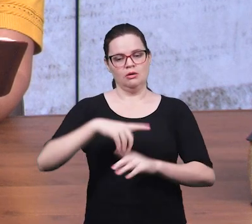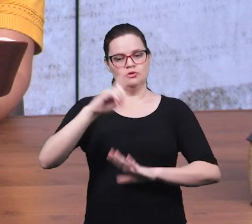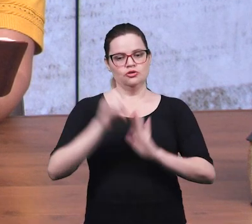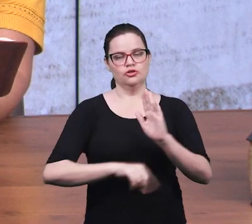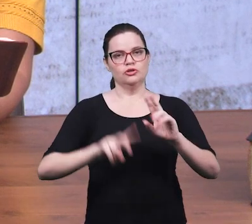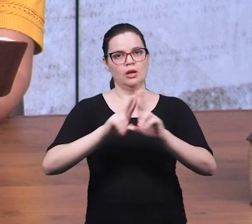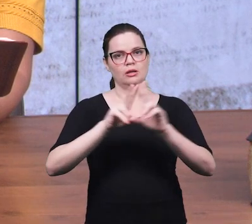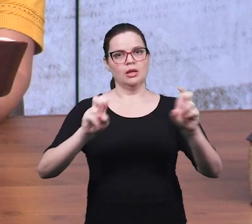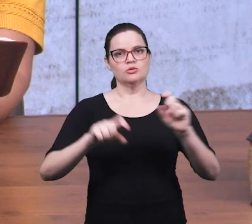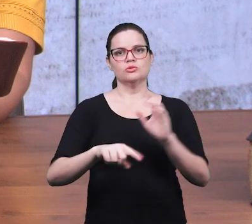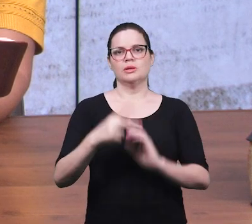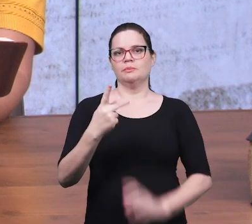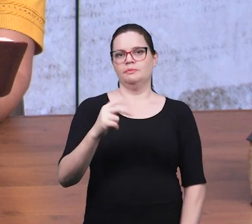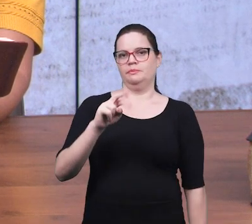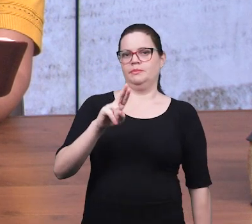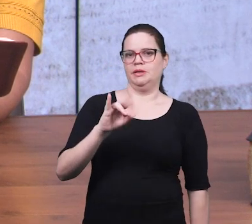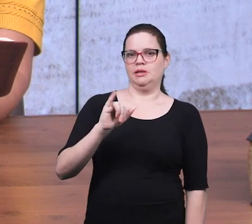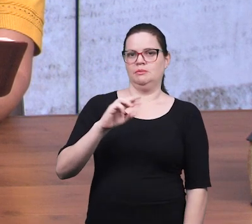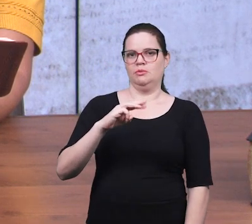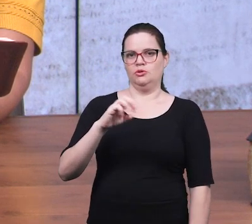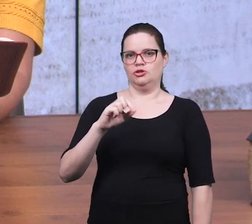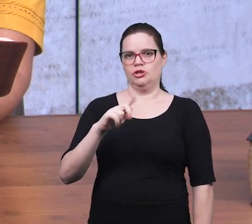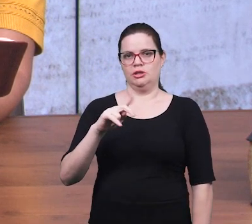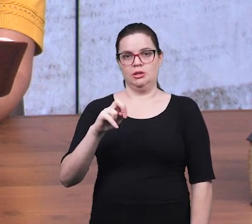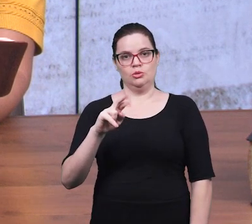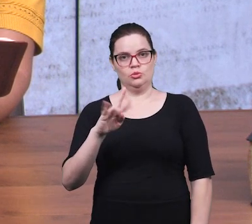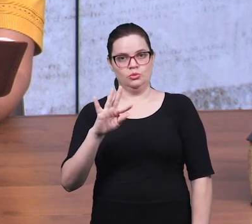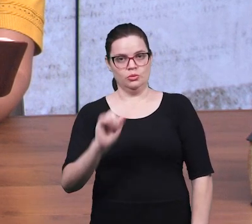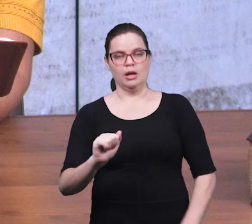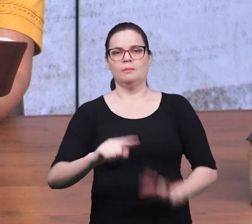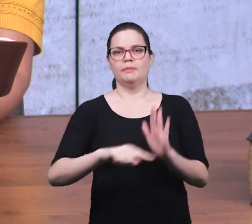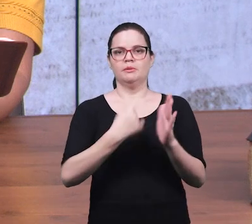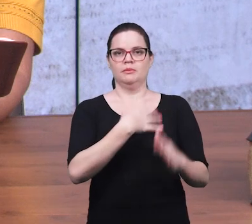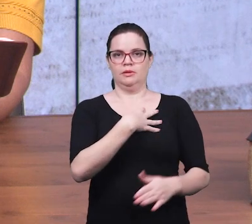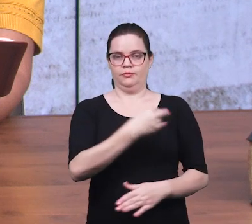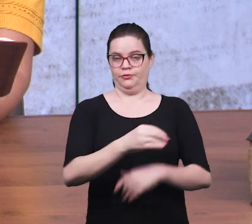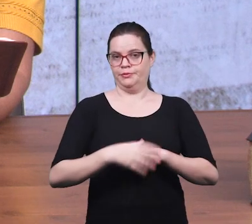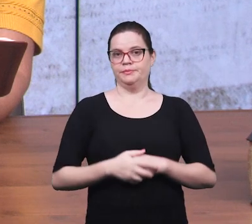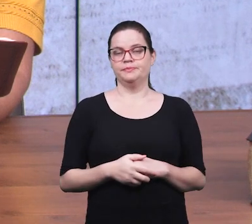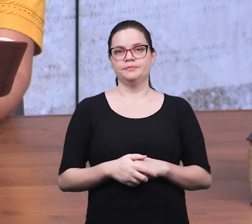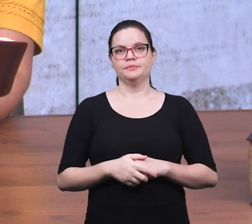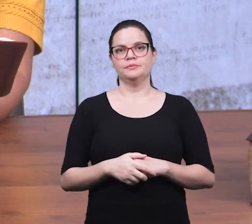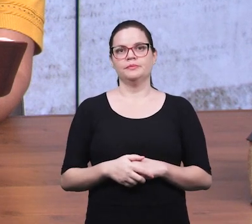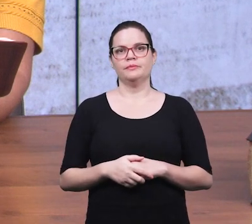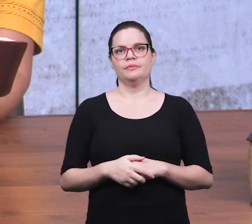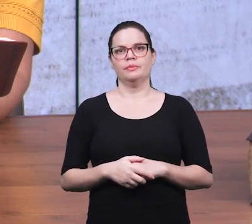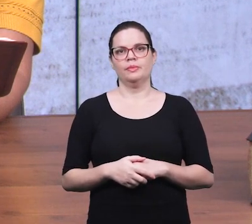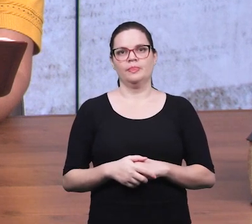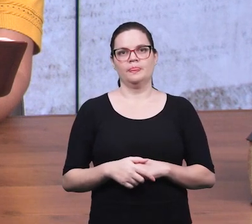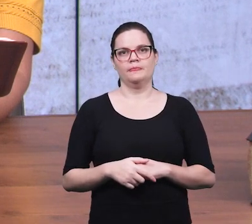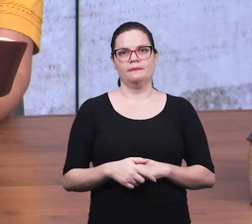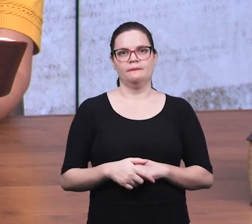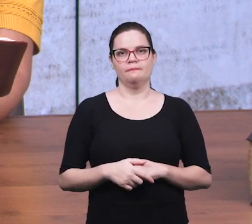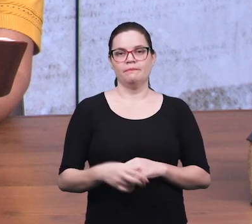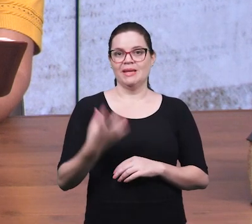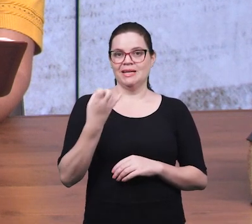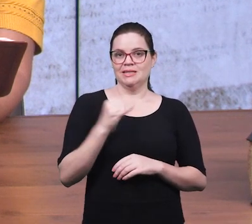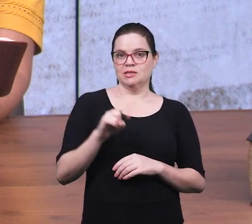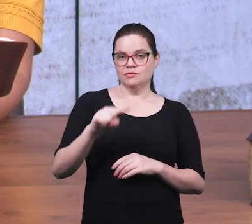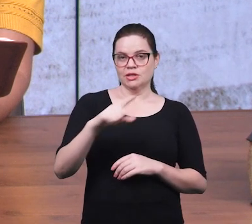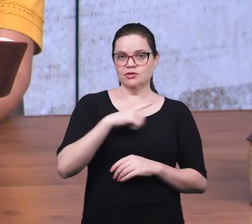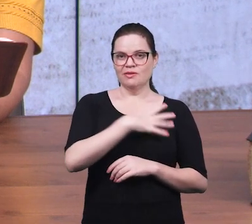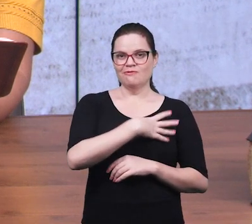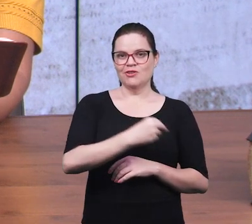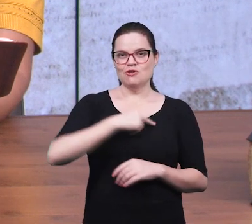primogenitura seu é. Quando alguém tiver um filho contumaz e rebelde,